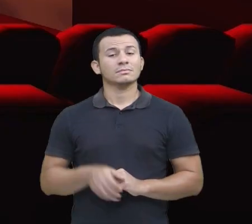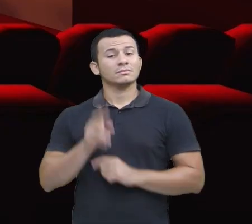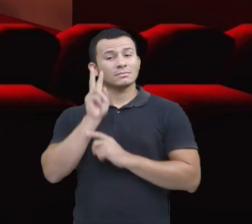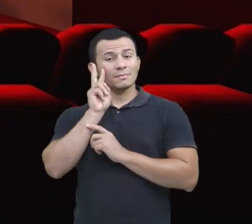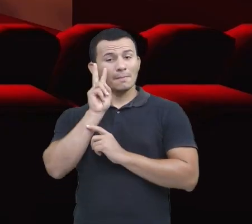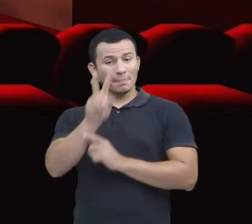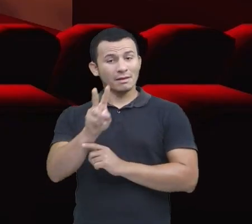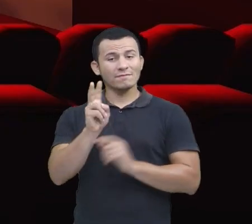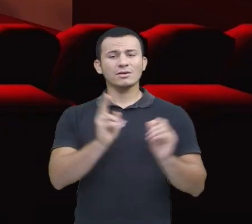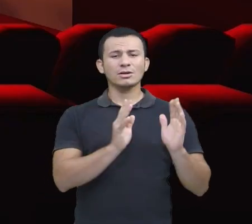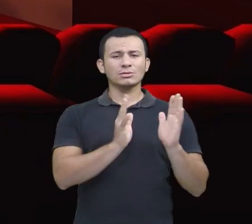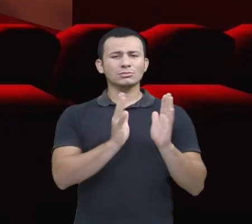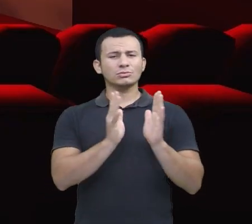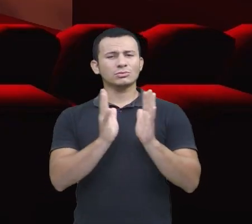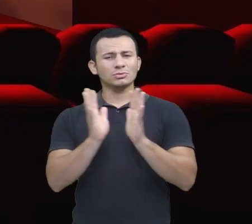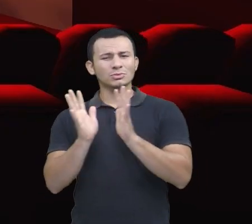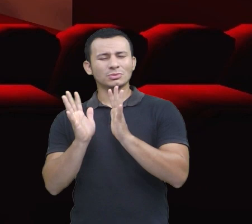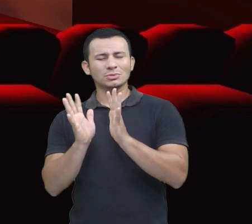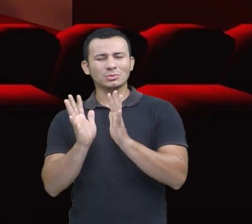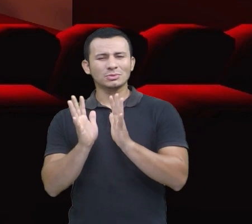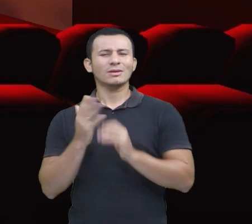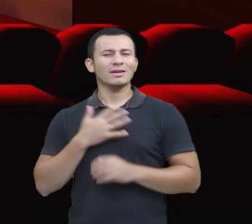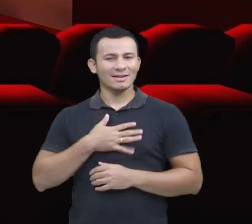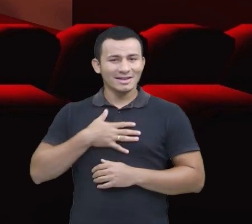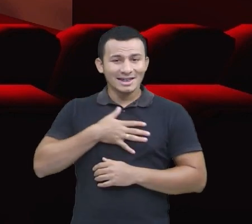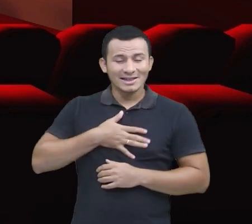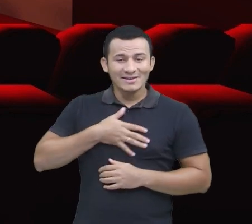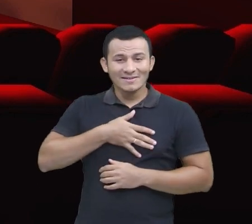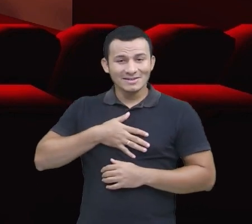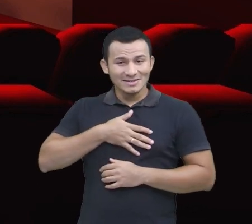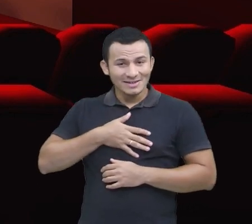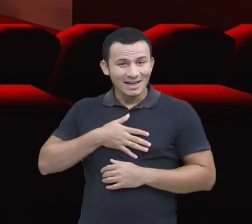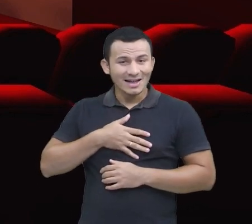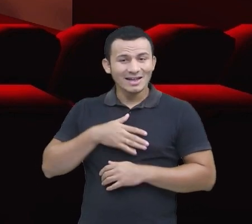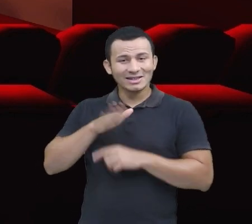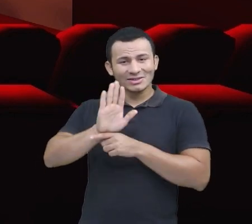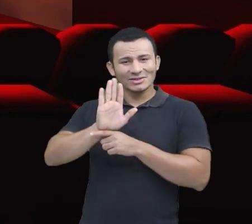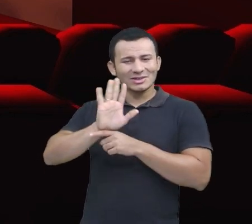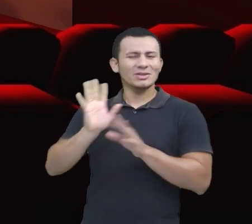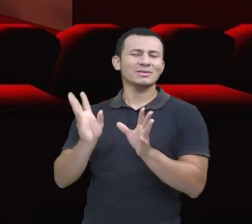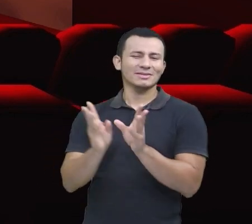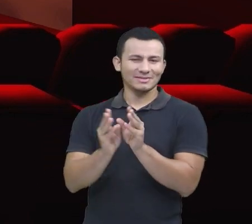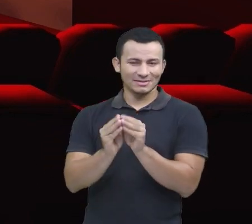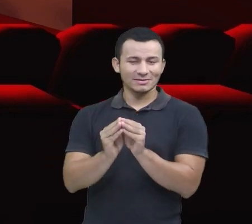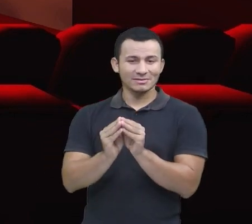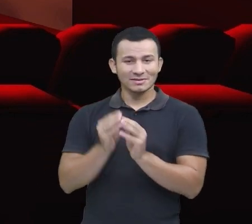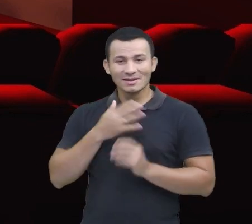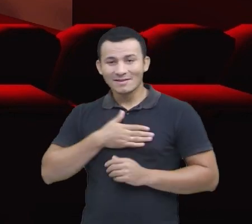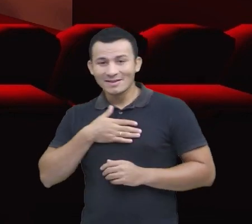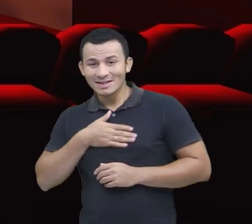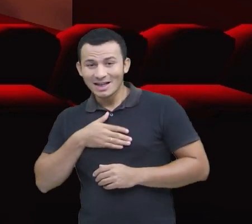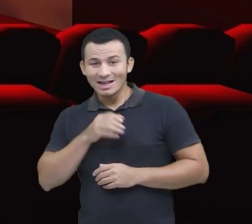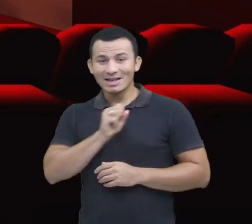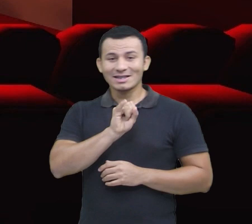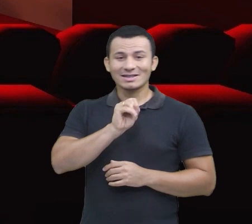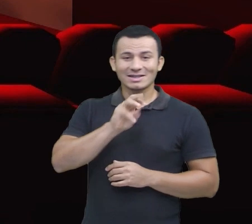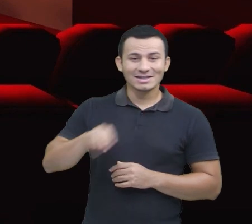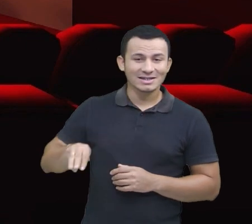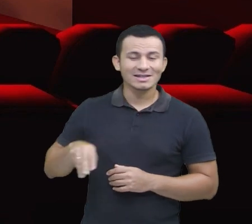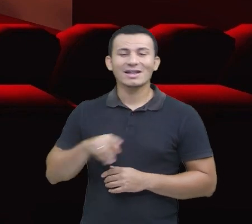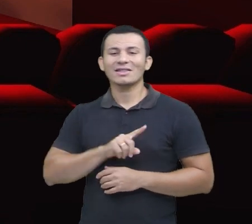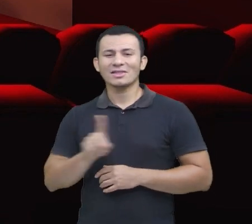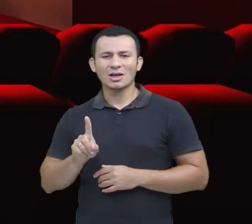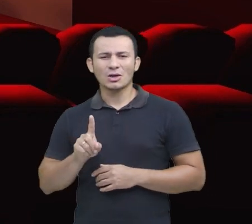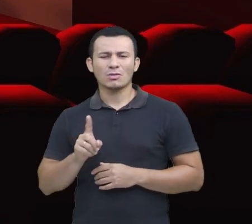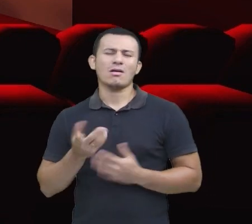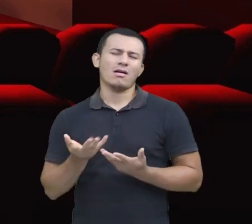Crianças, vocês gostaram do nosso lindo curta-metragem? Sim ou não? Ele é muito lindo,